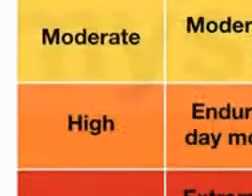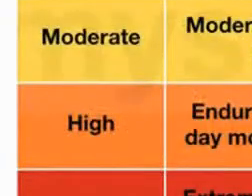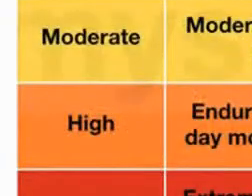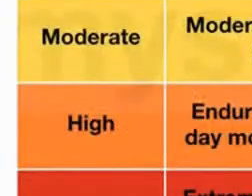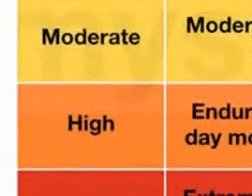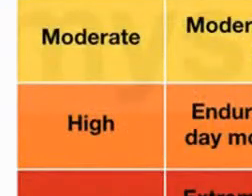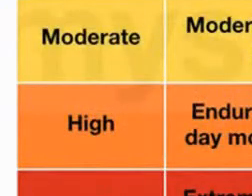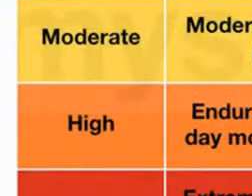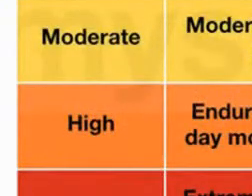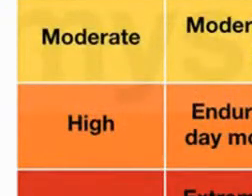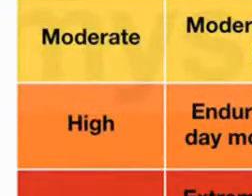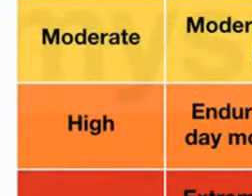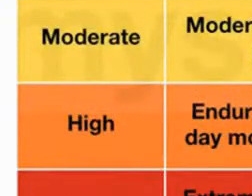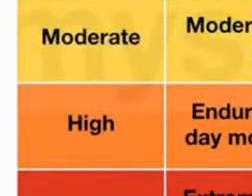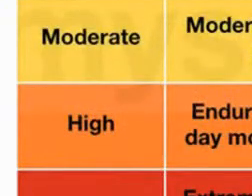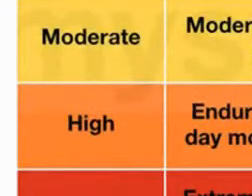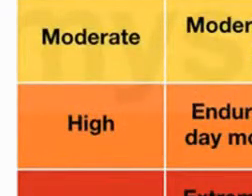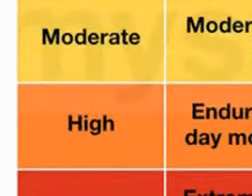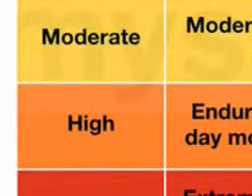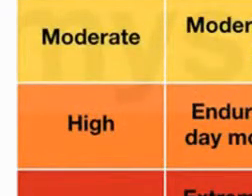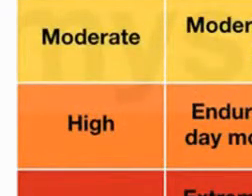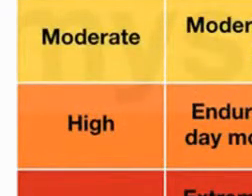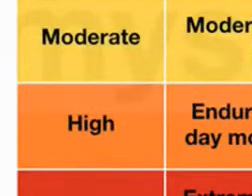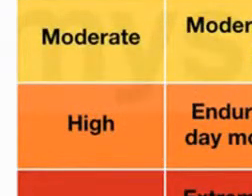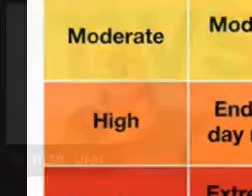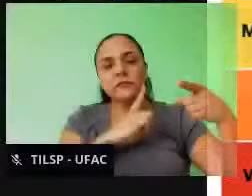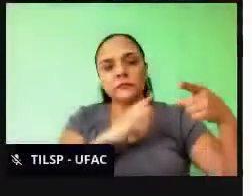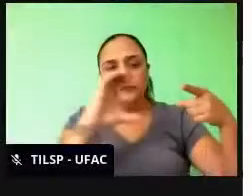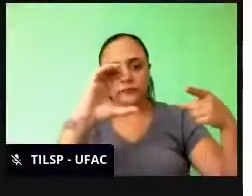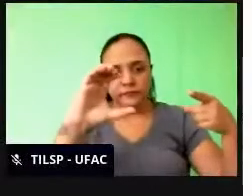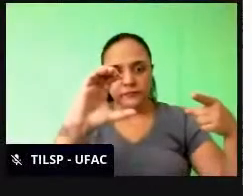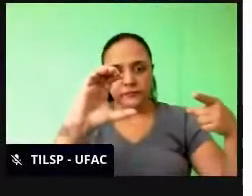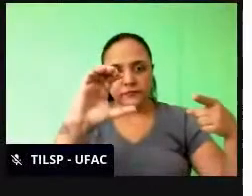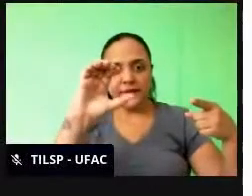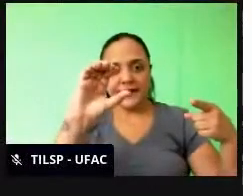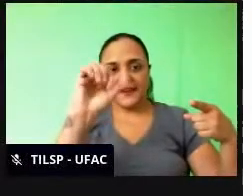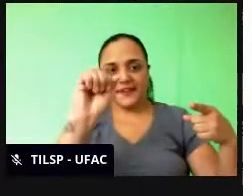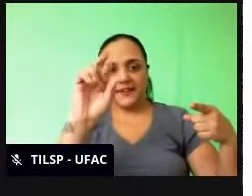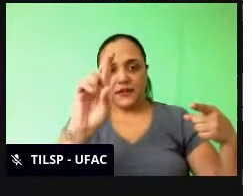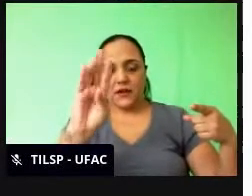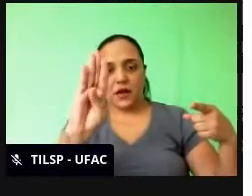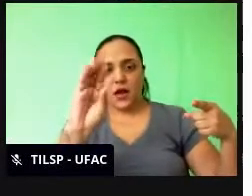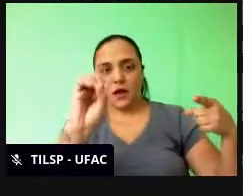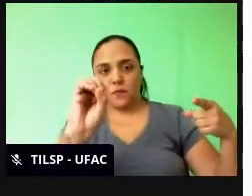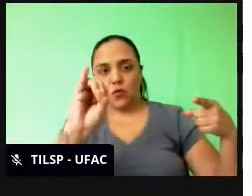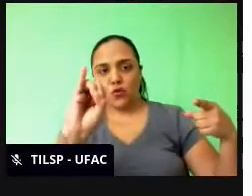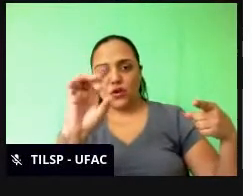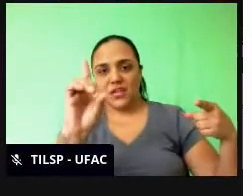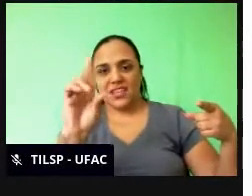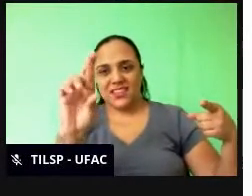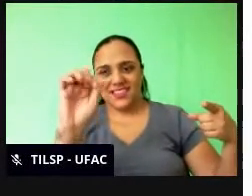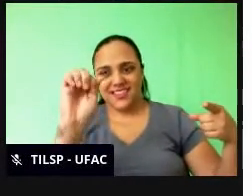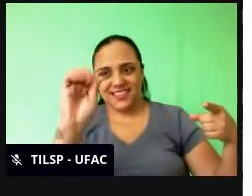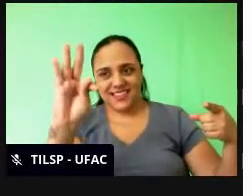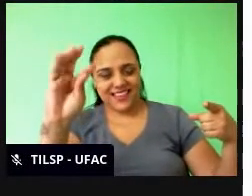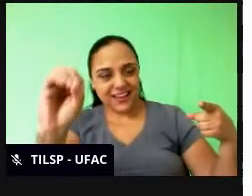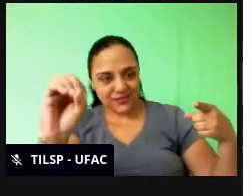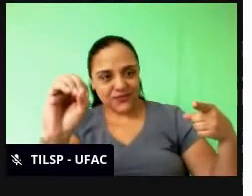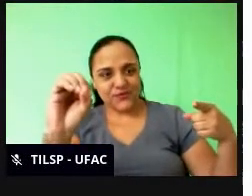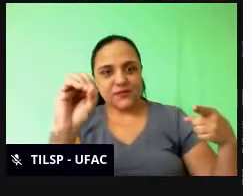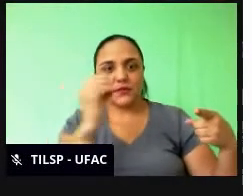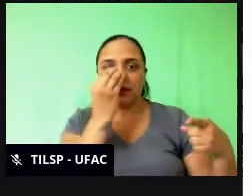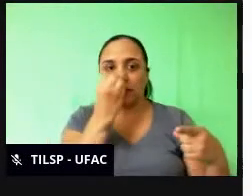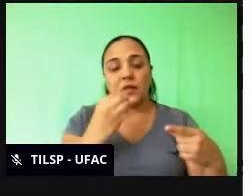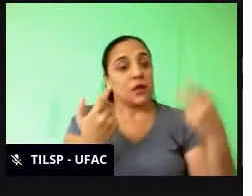vegetariana, gente, começando com os carboidratos, vejam que recomendações para vegetarianos e veganos é